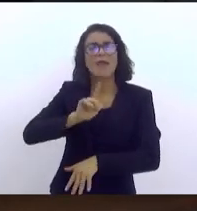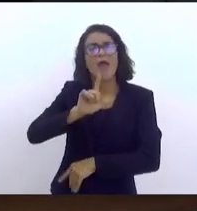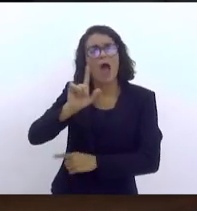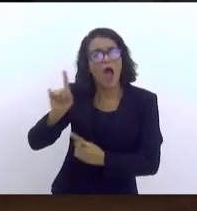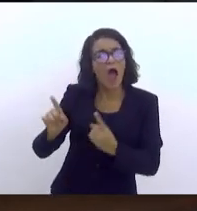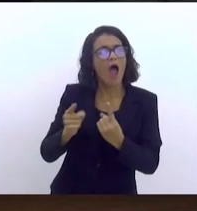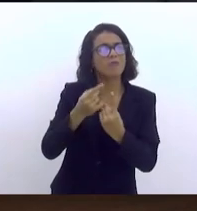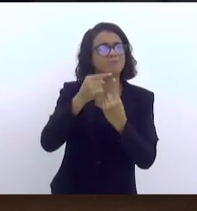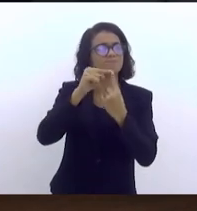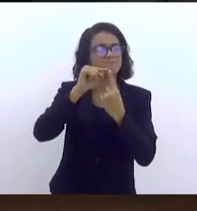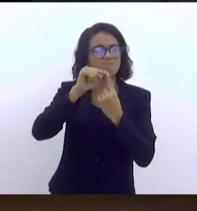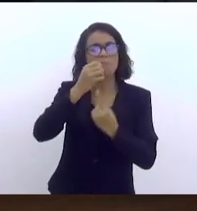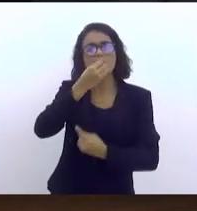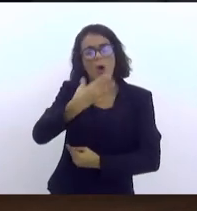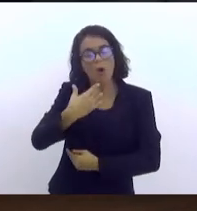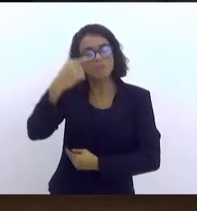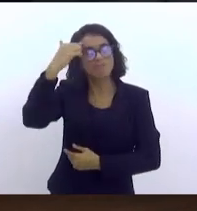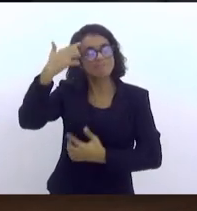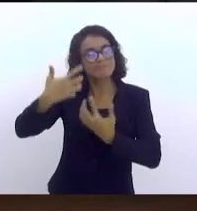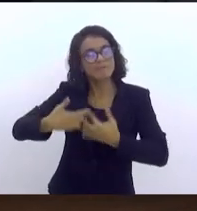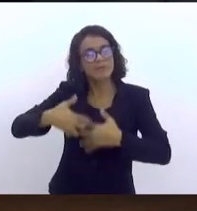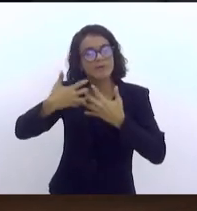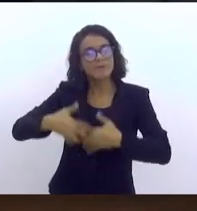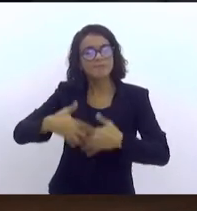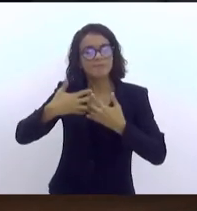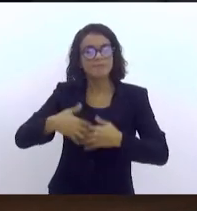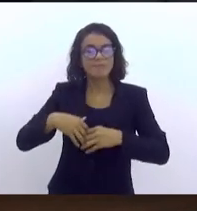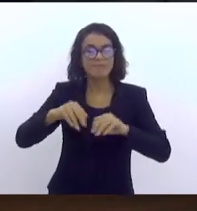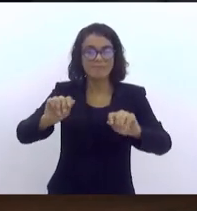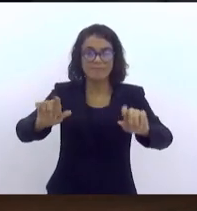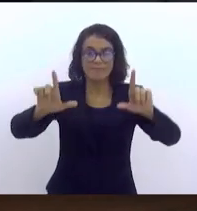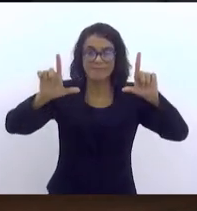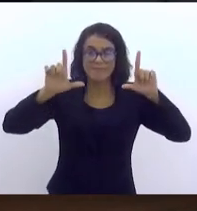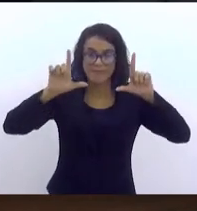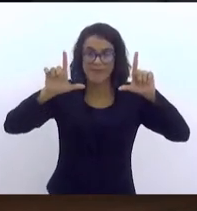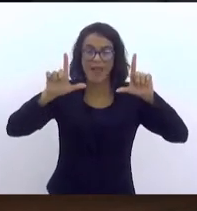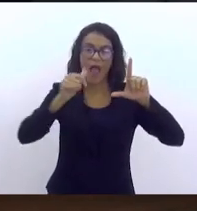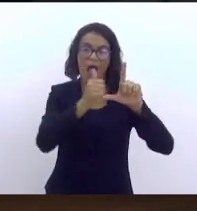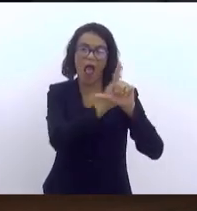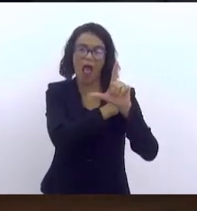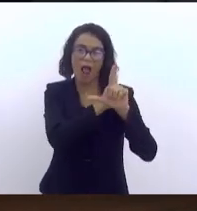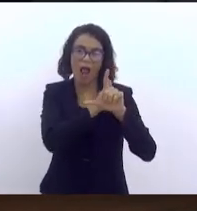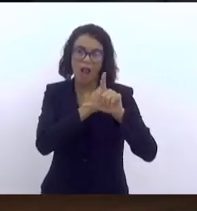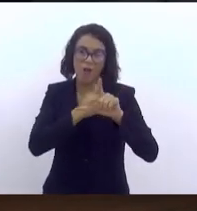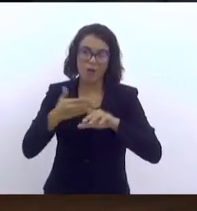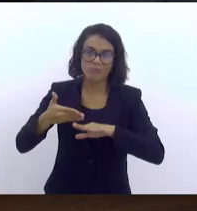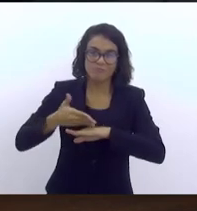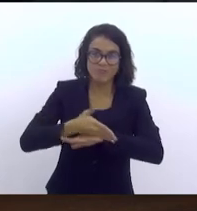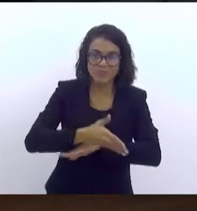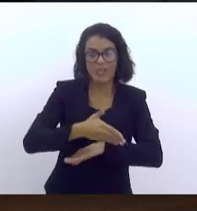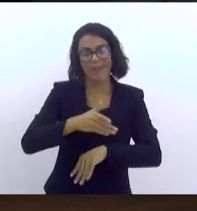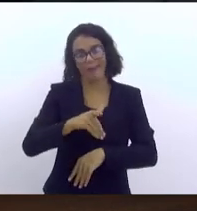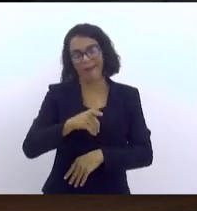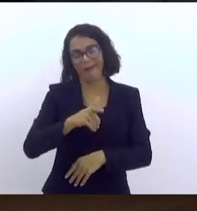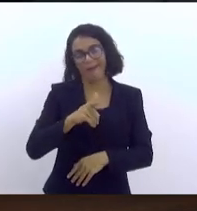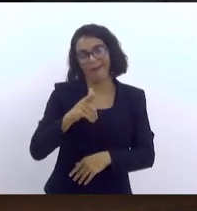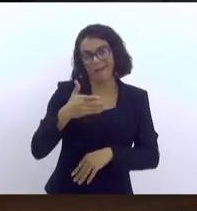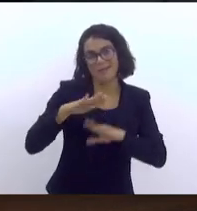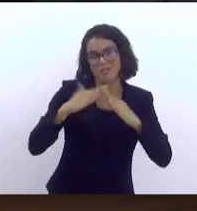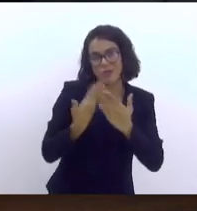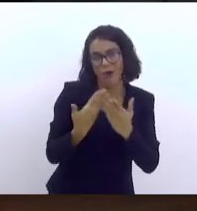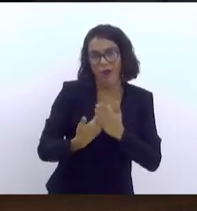bom para a gente pensar é que quando o retrato do aluno que chega na escola com uma faca com uma arma de fogo